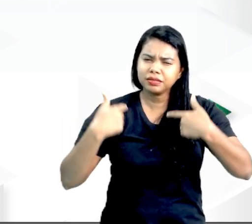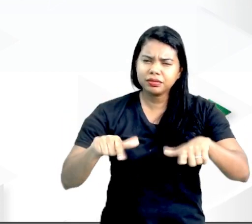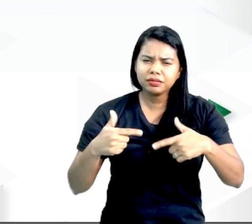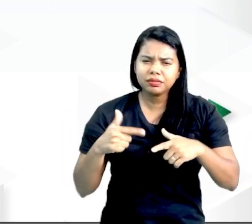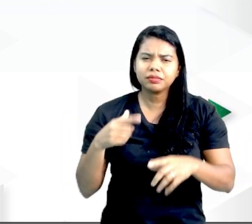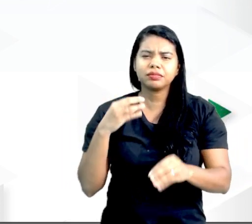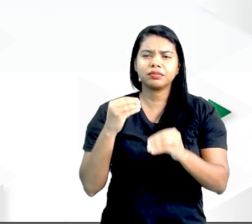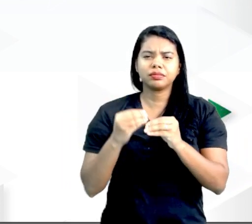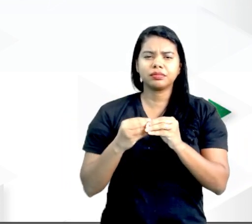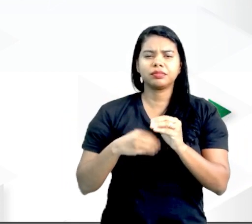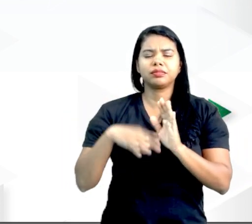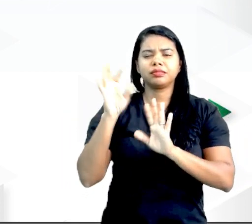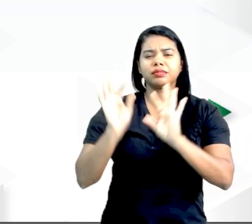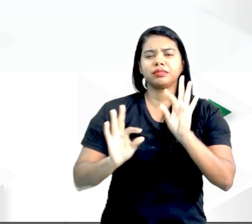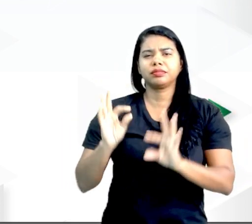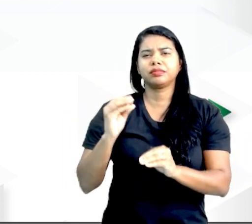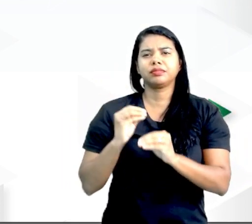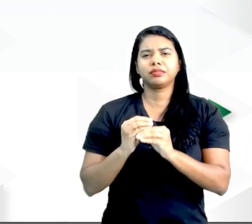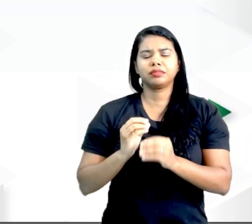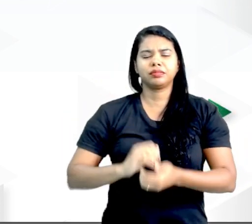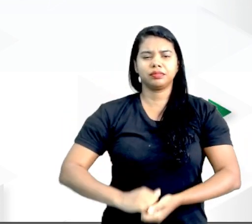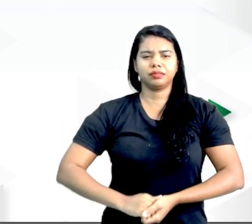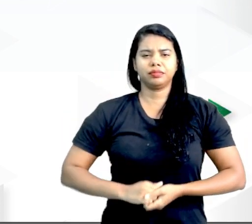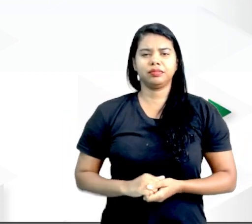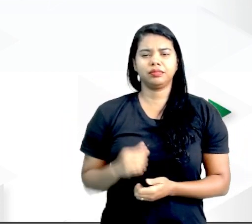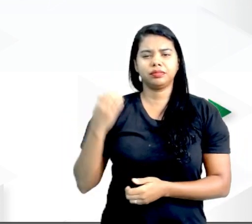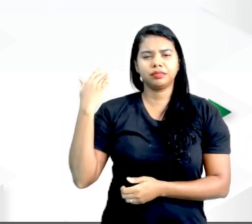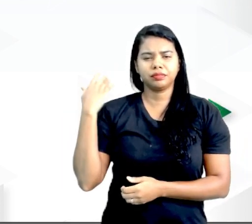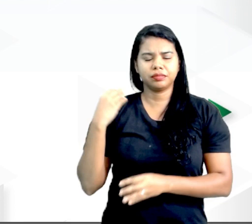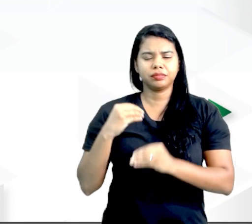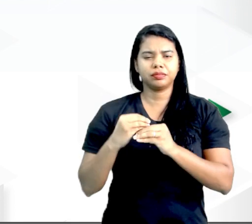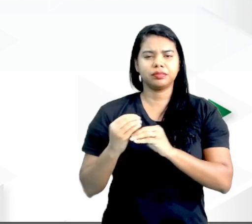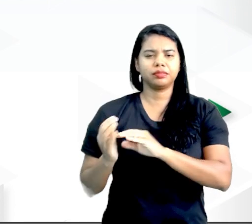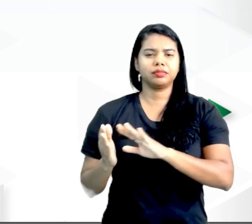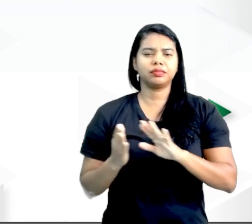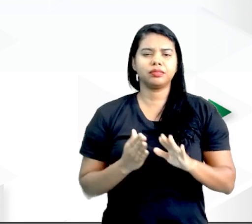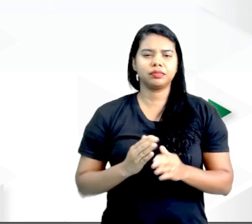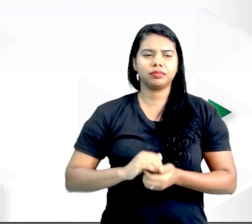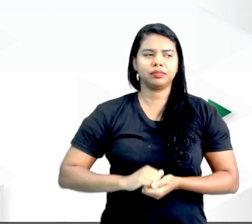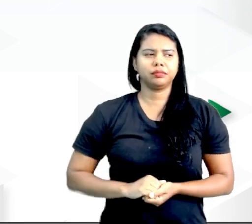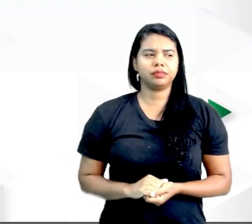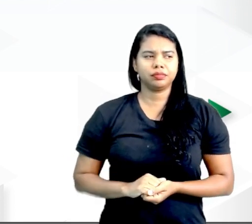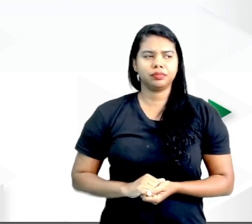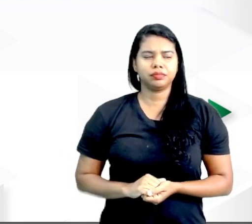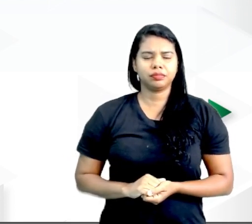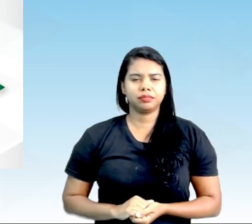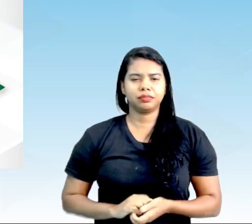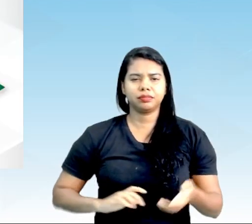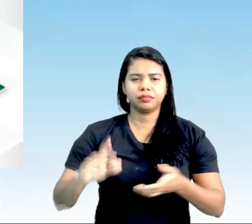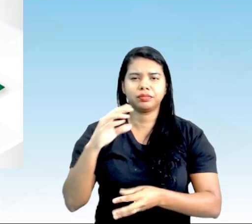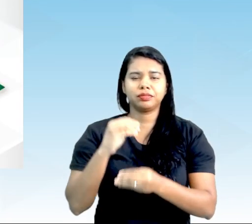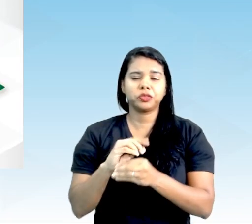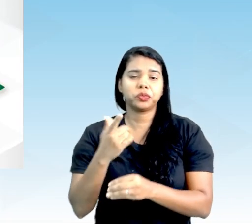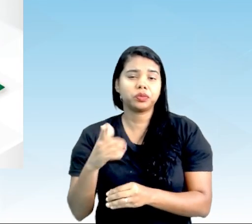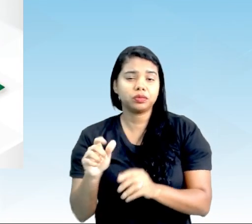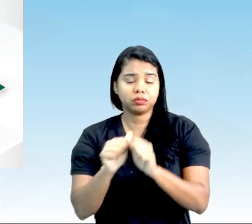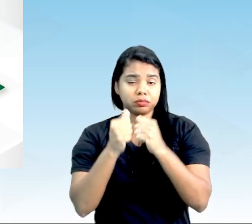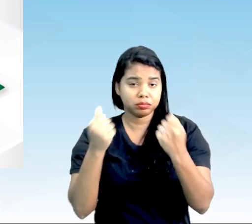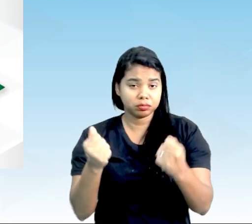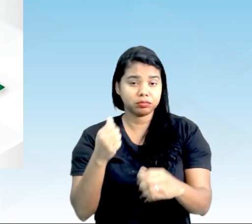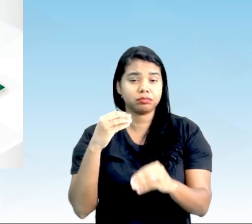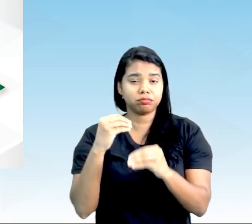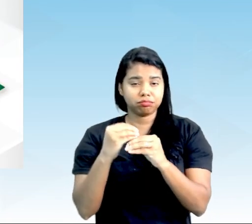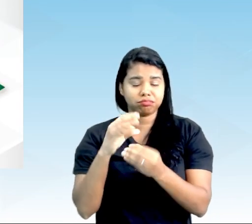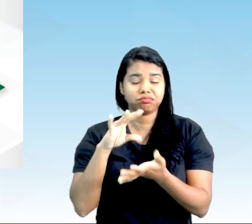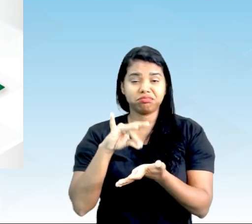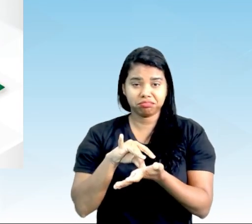novo padrão de medidas para a época. Olha, a revolta maior não foi nem o sistema, tá?